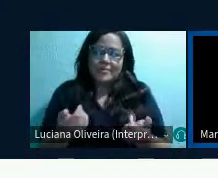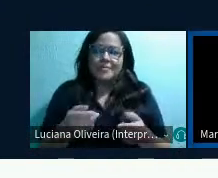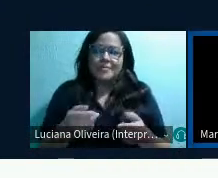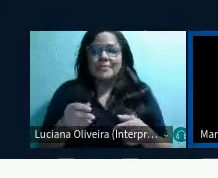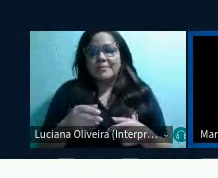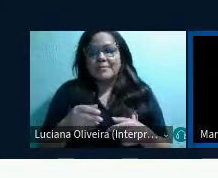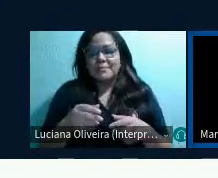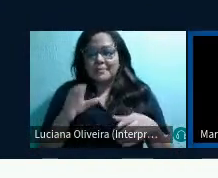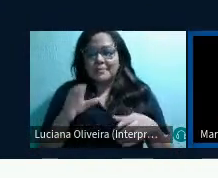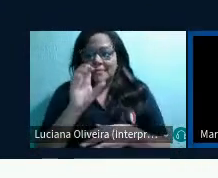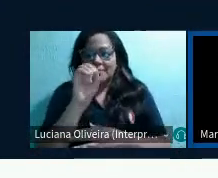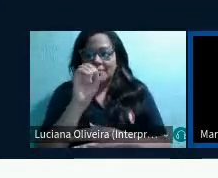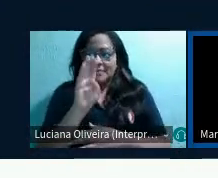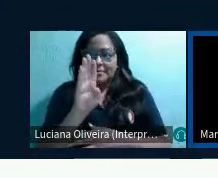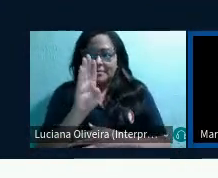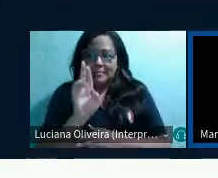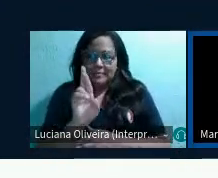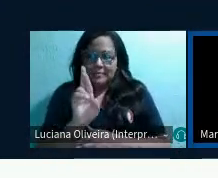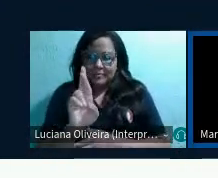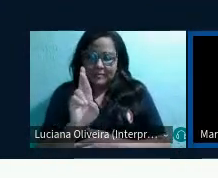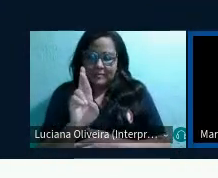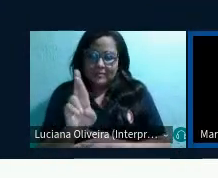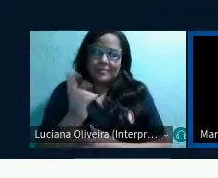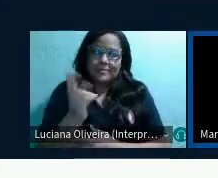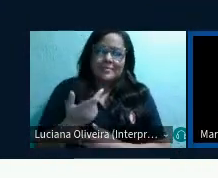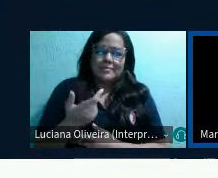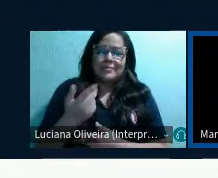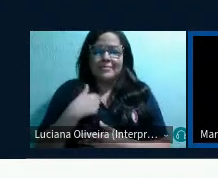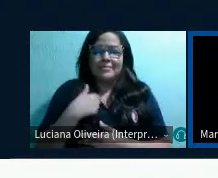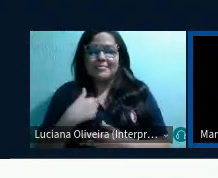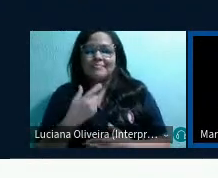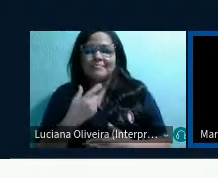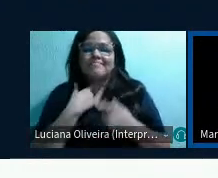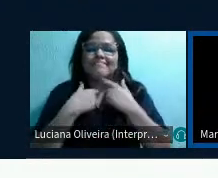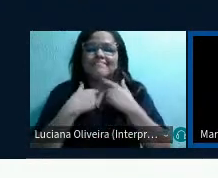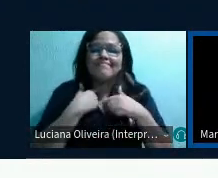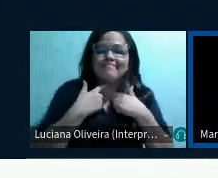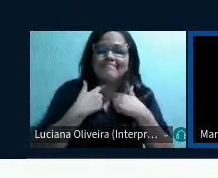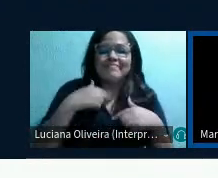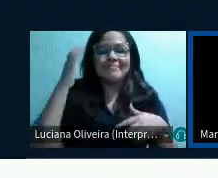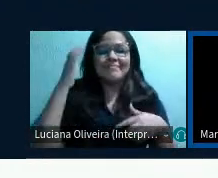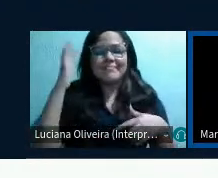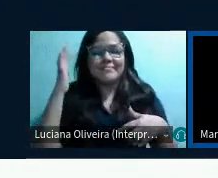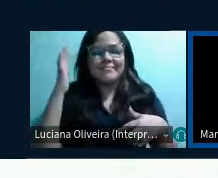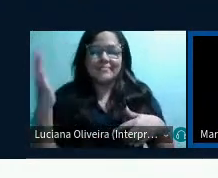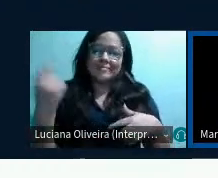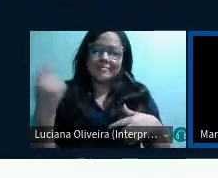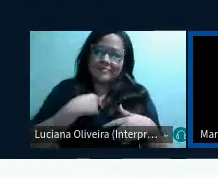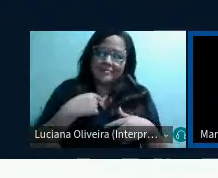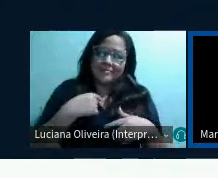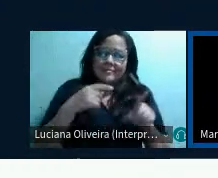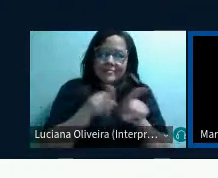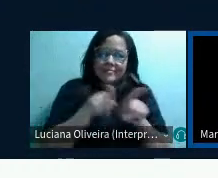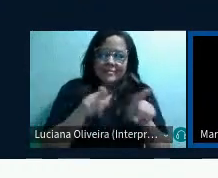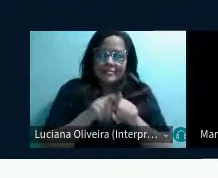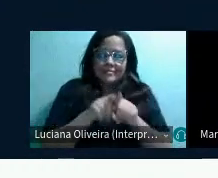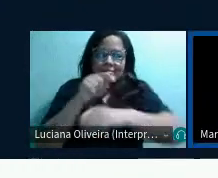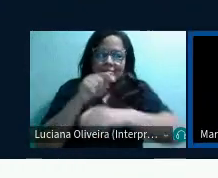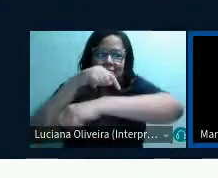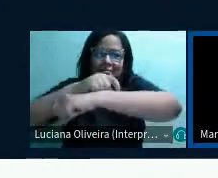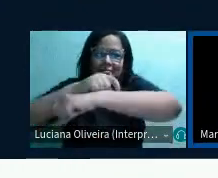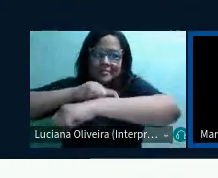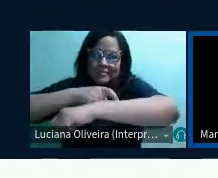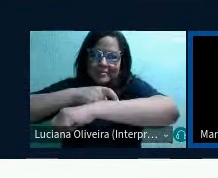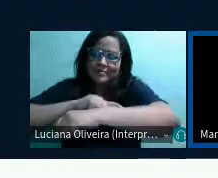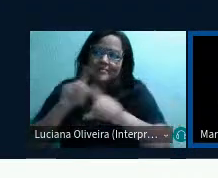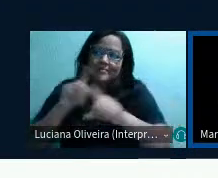um sonho, tanto de Andréa, quanto meu, quanto de Justino, e toda a equipe do IFBA que a gente possa proporcionar, certinho?